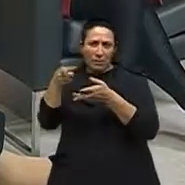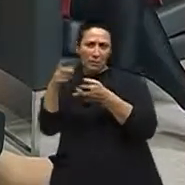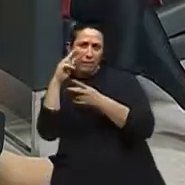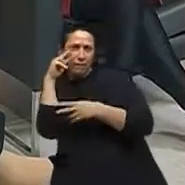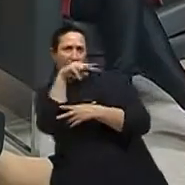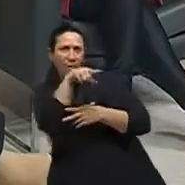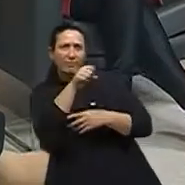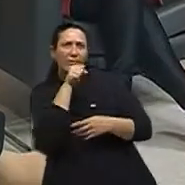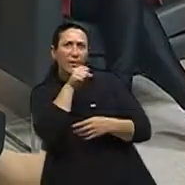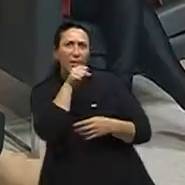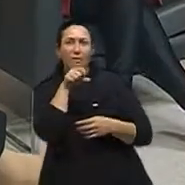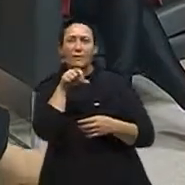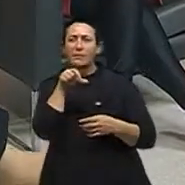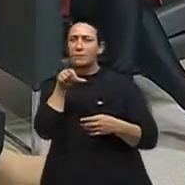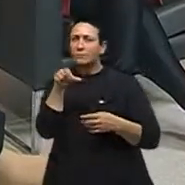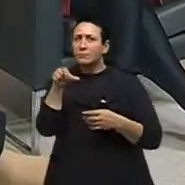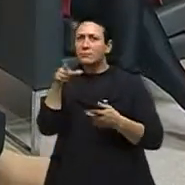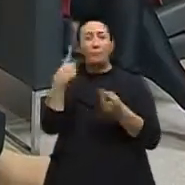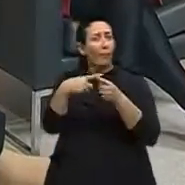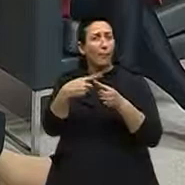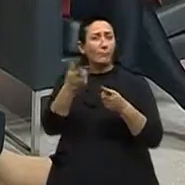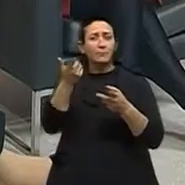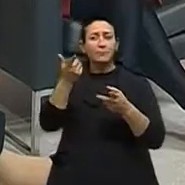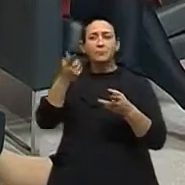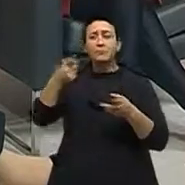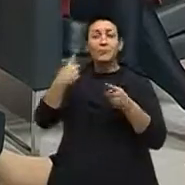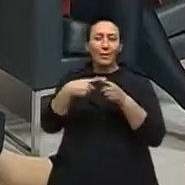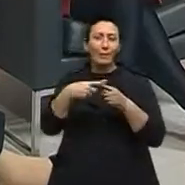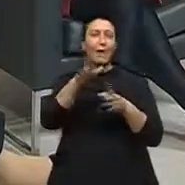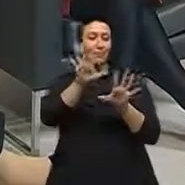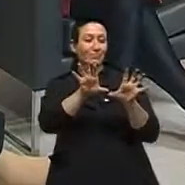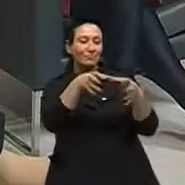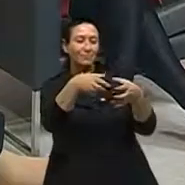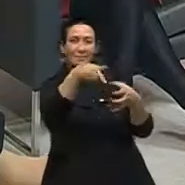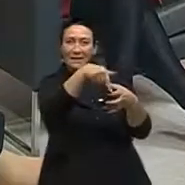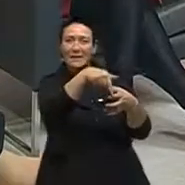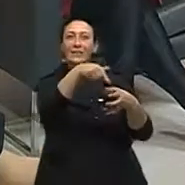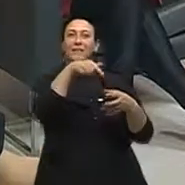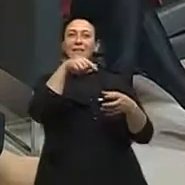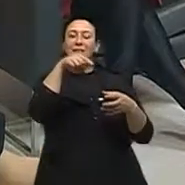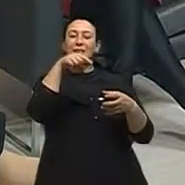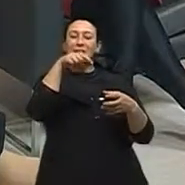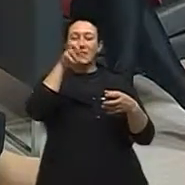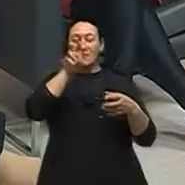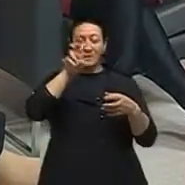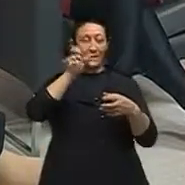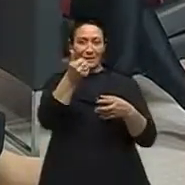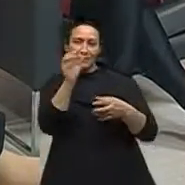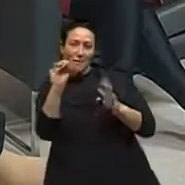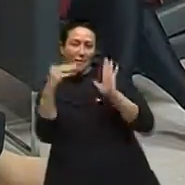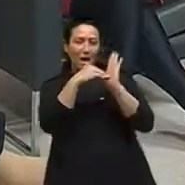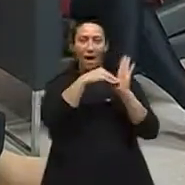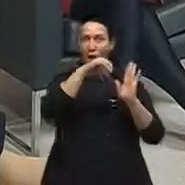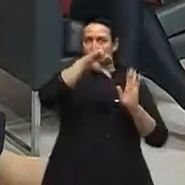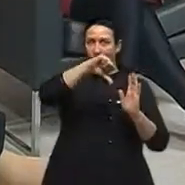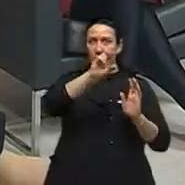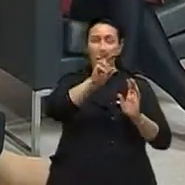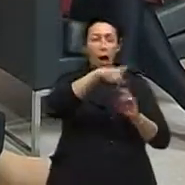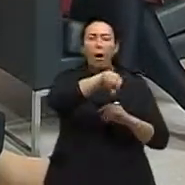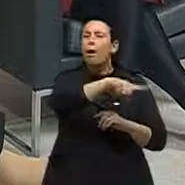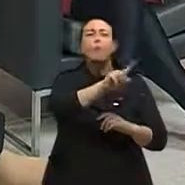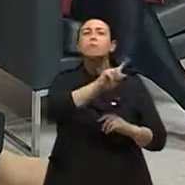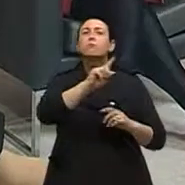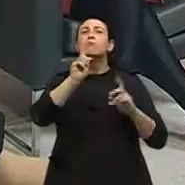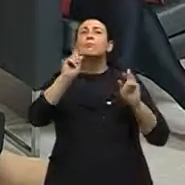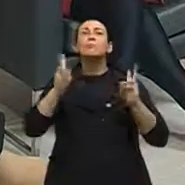isso teve porque a o envelhecimento ainda é uma coisa nova na sociedade que eu costumo dizer as pessoas não estão acostumadas com tantos velhos coisa nov isso e